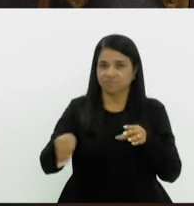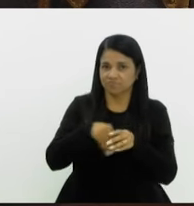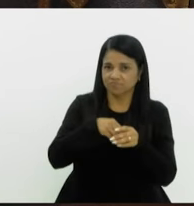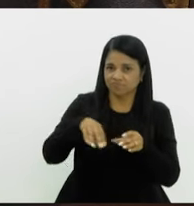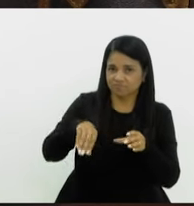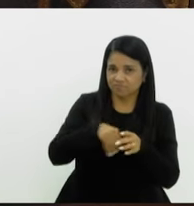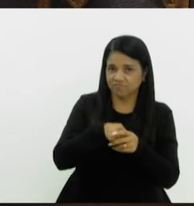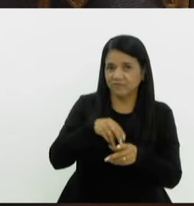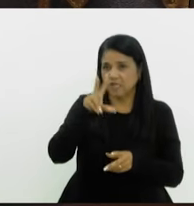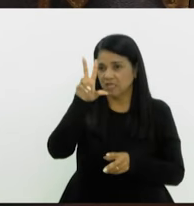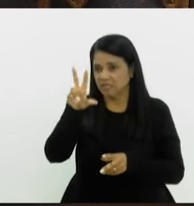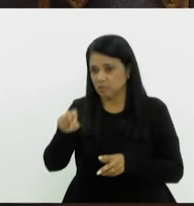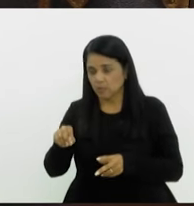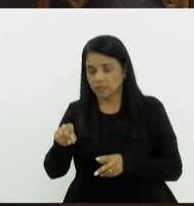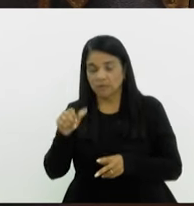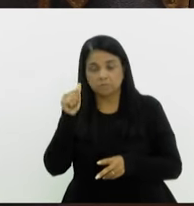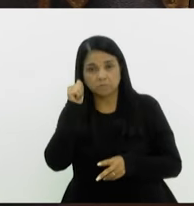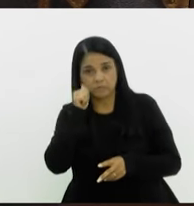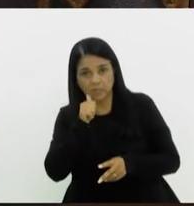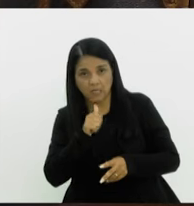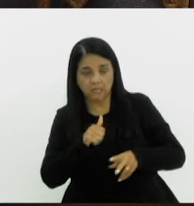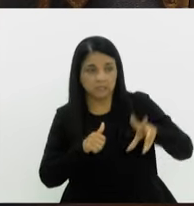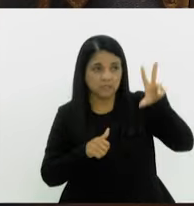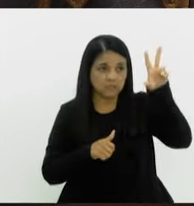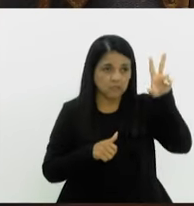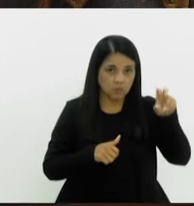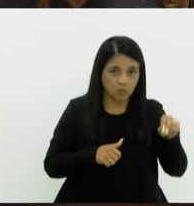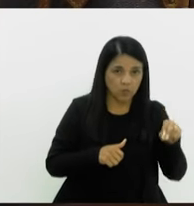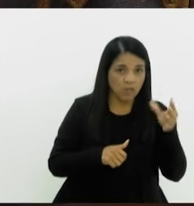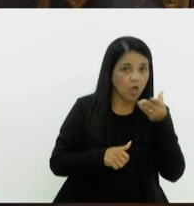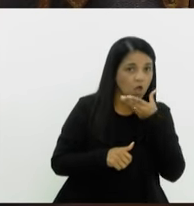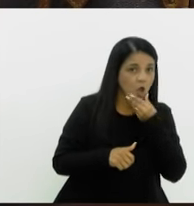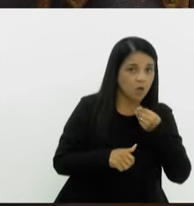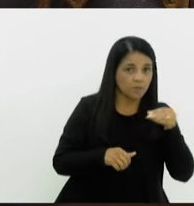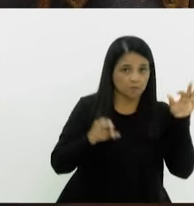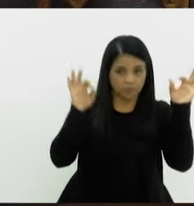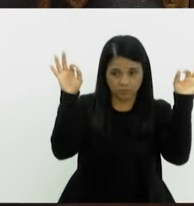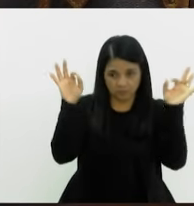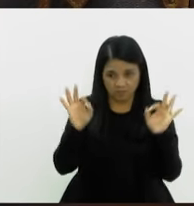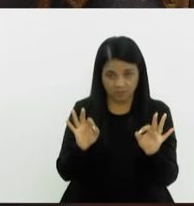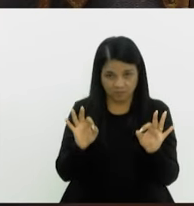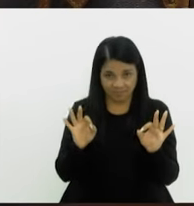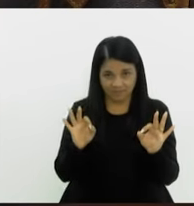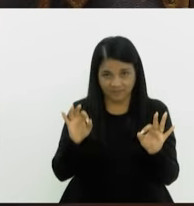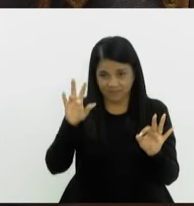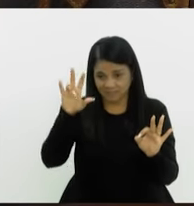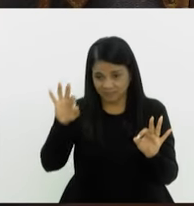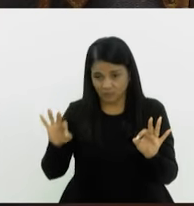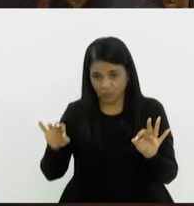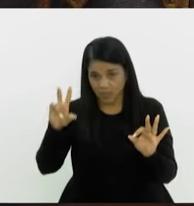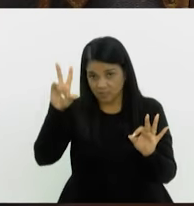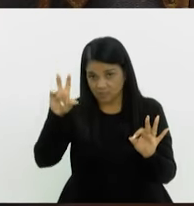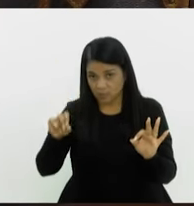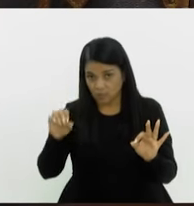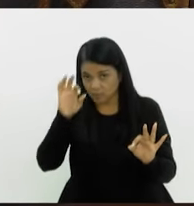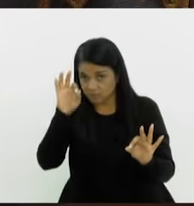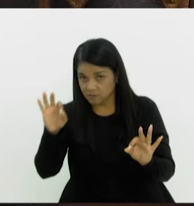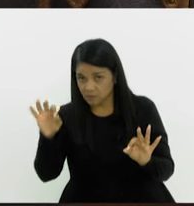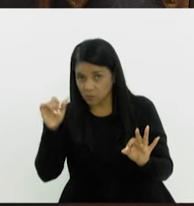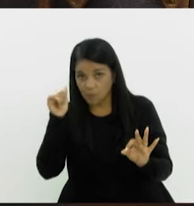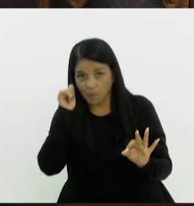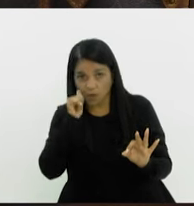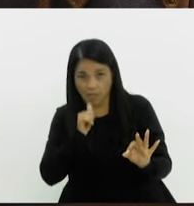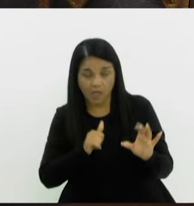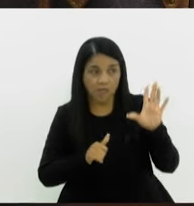50% 50% de homens e mulheres e como eu já nem sei mais porque foram tantas pessoas Acho que foi a